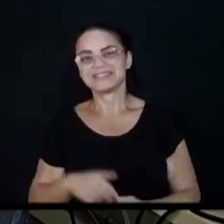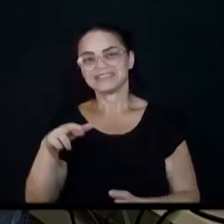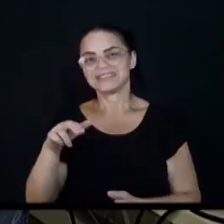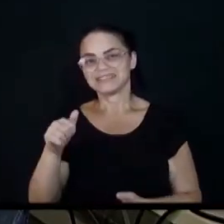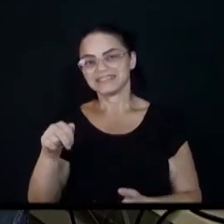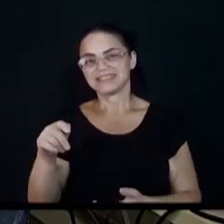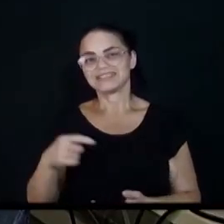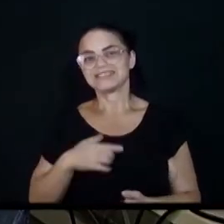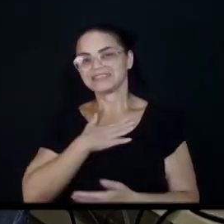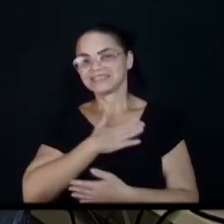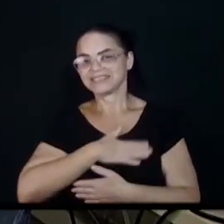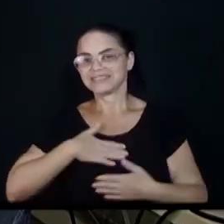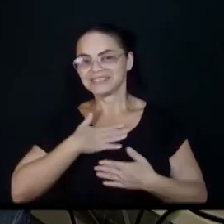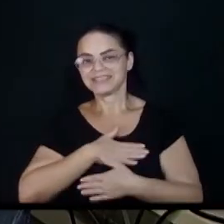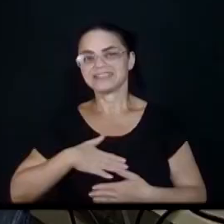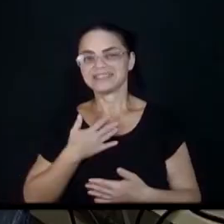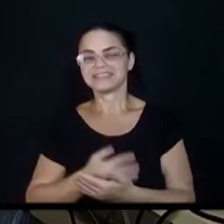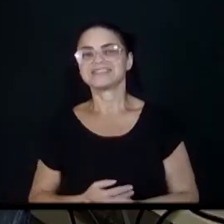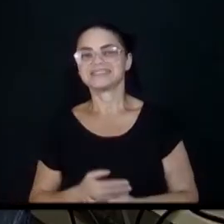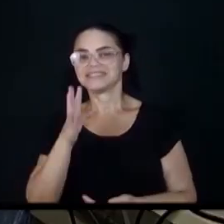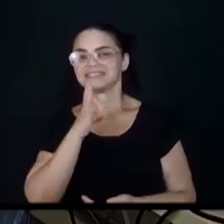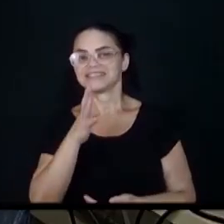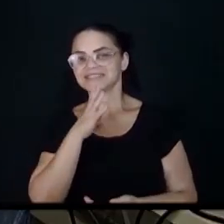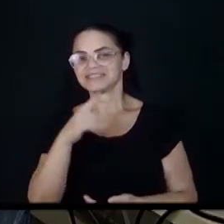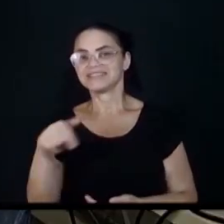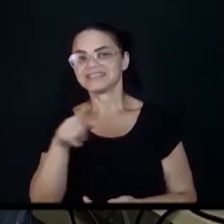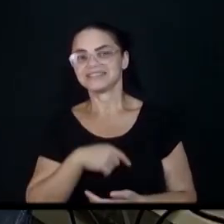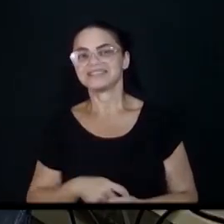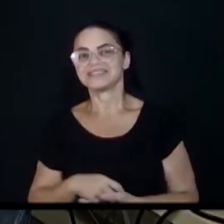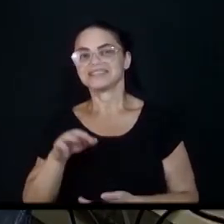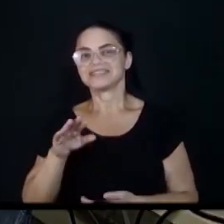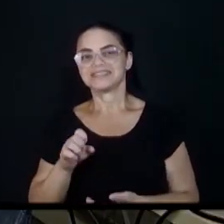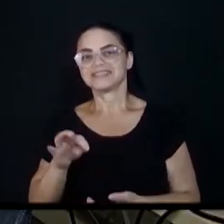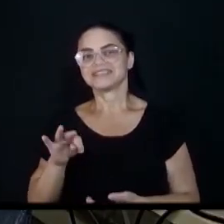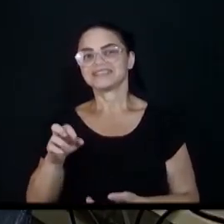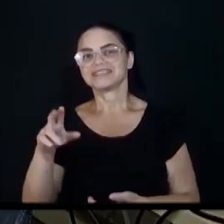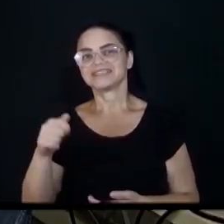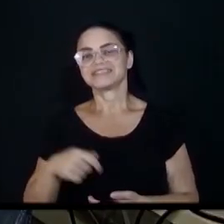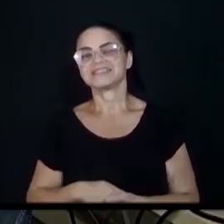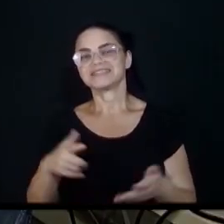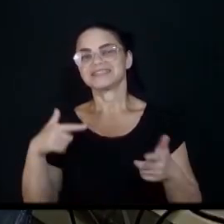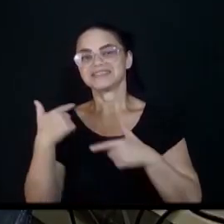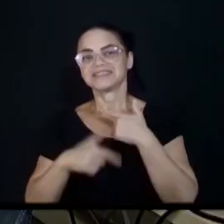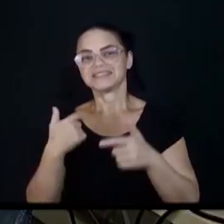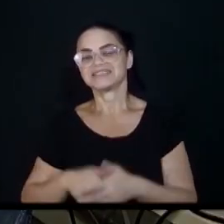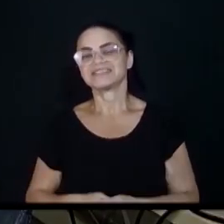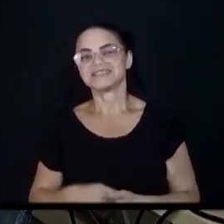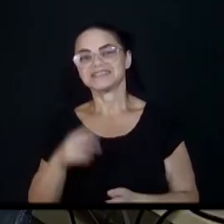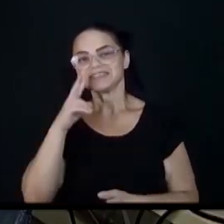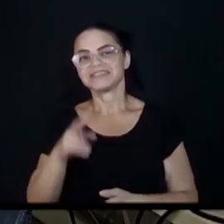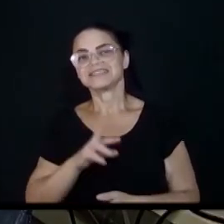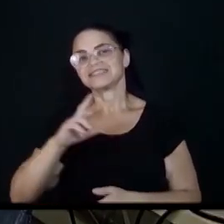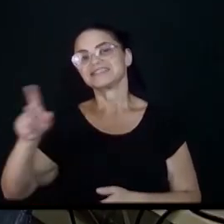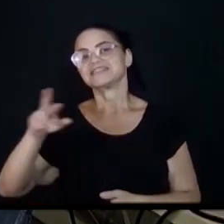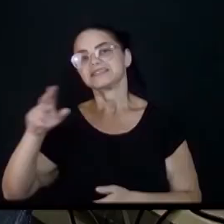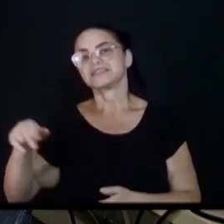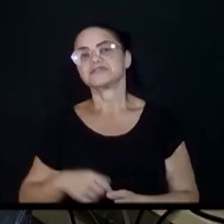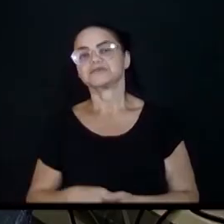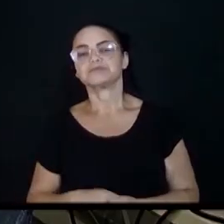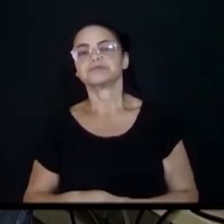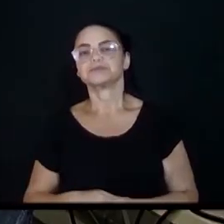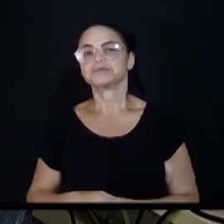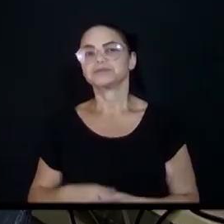enorme conhecer vocês, a Esther, conhecer esse trabalho incrível, esse olhar diferenciado, né, essa atenção para